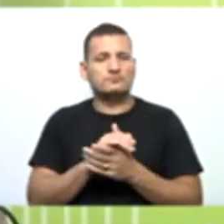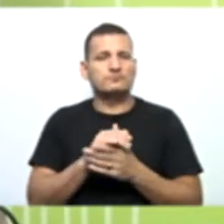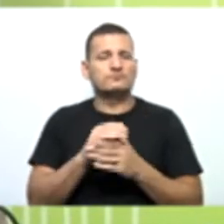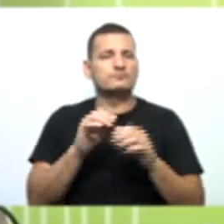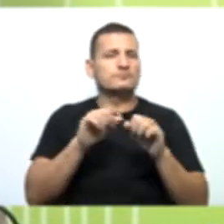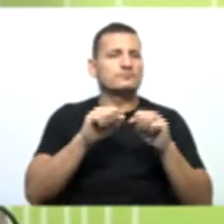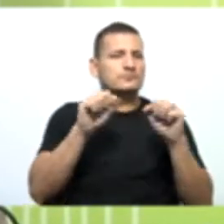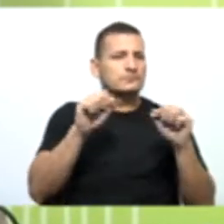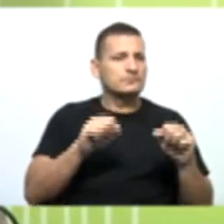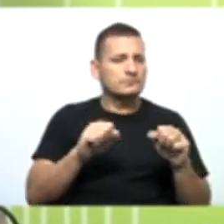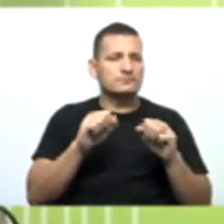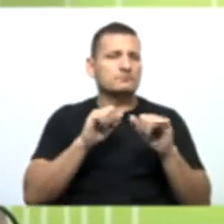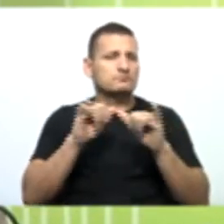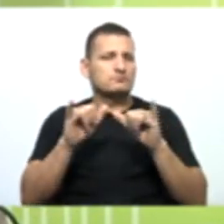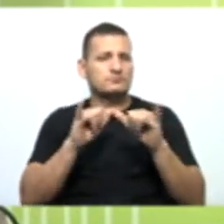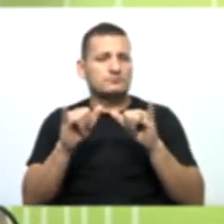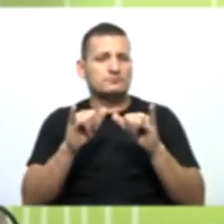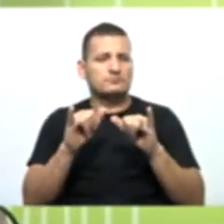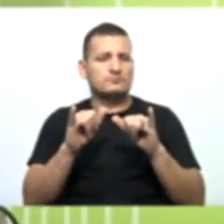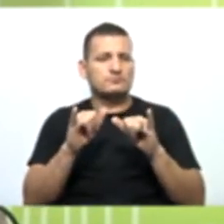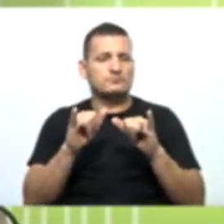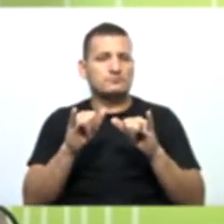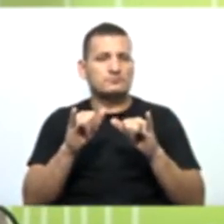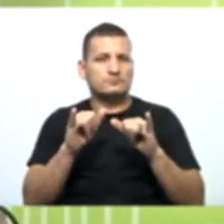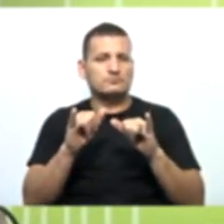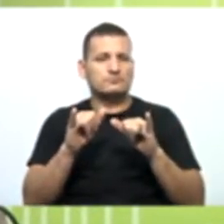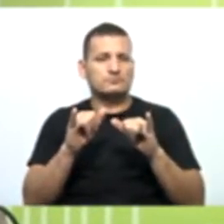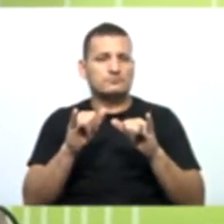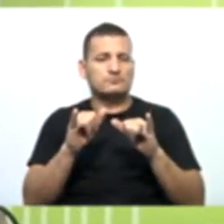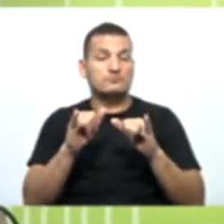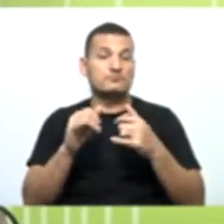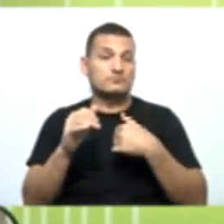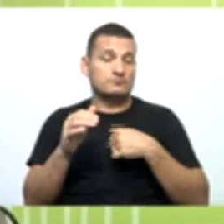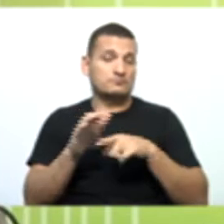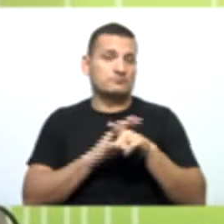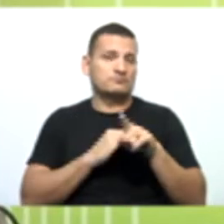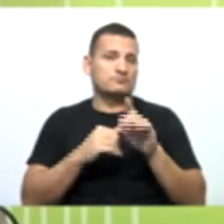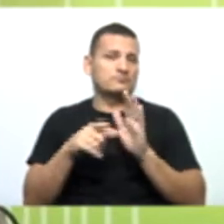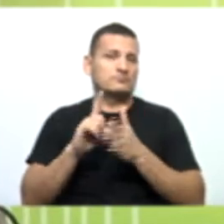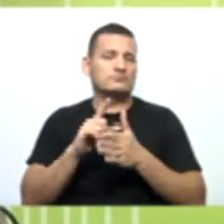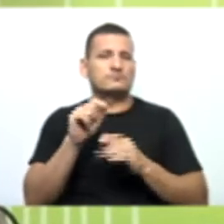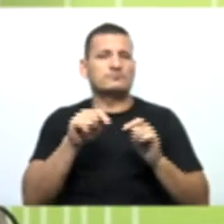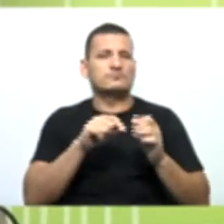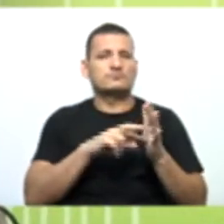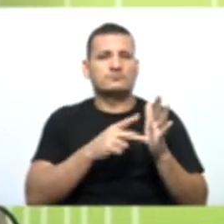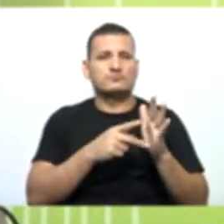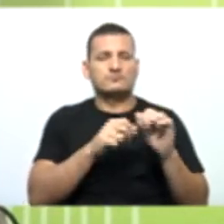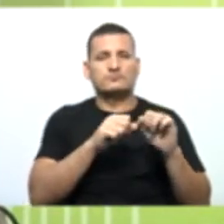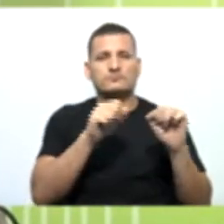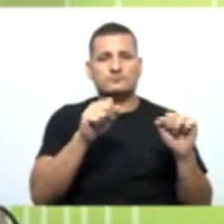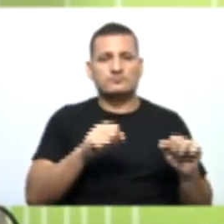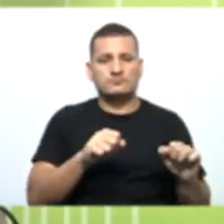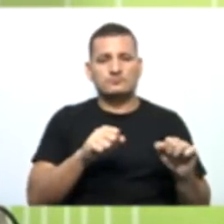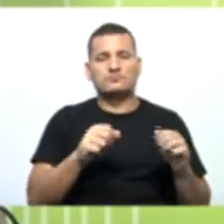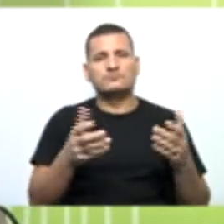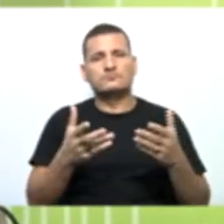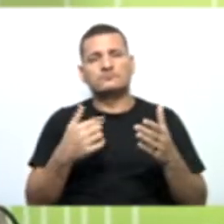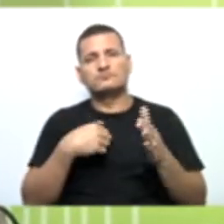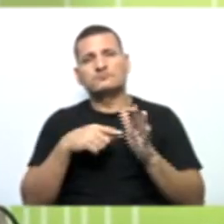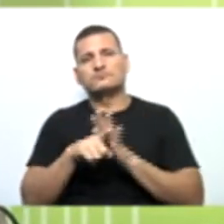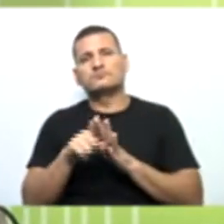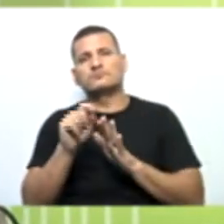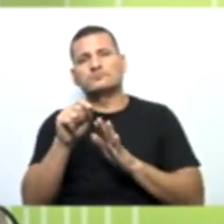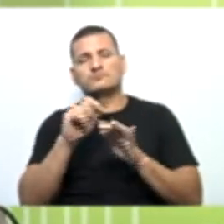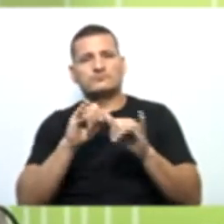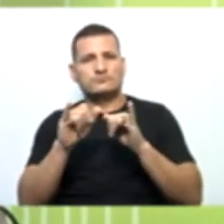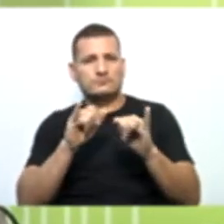de informação, olha aí, as coisas funcionando. Eu perguntei antes, o que é sistema? E agora, o que é informação para